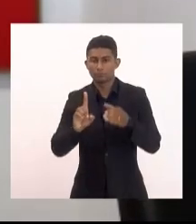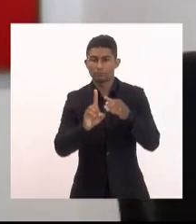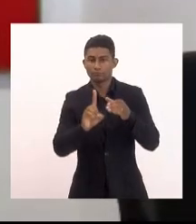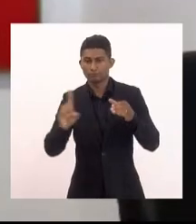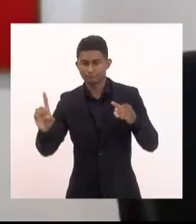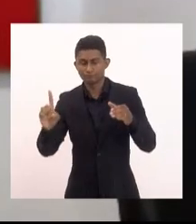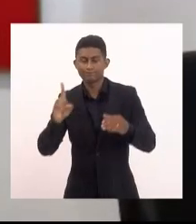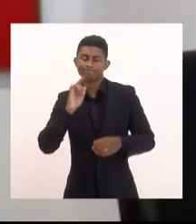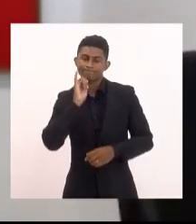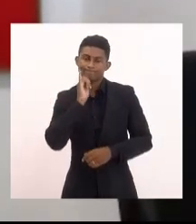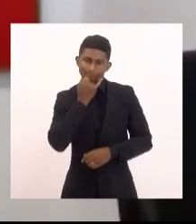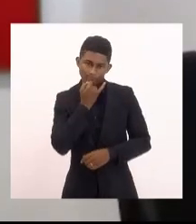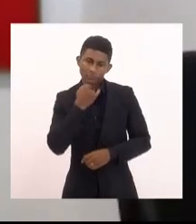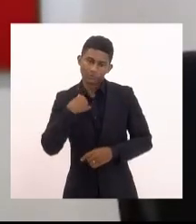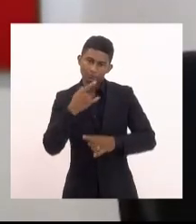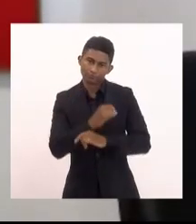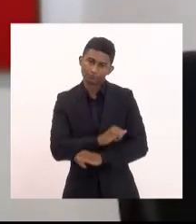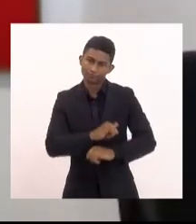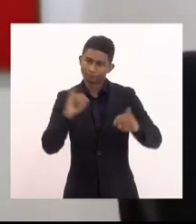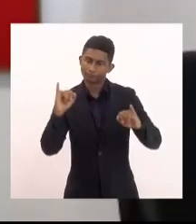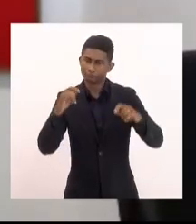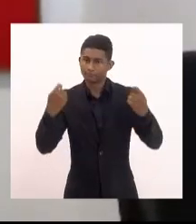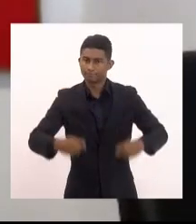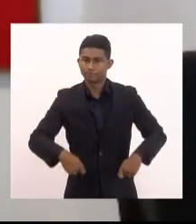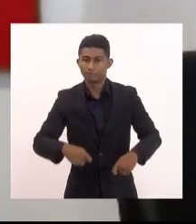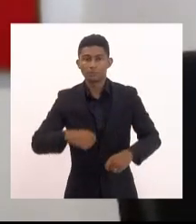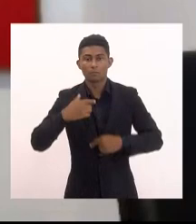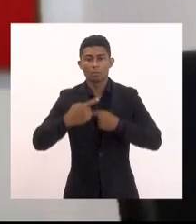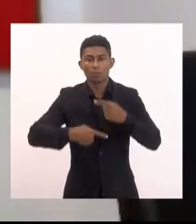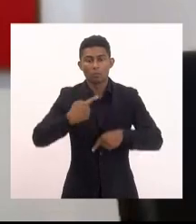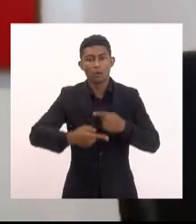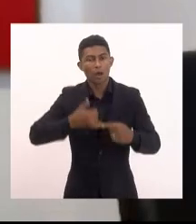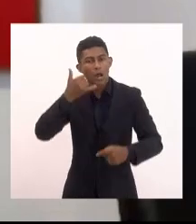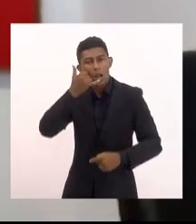é uma notícia que eu tenho que dar, liguei para ele logo em seguida.